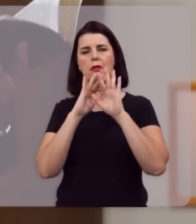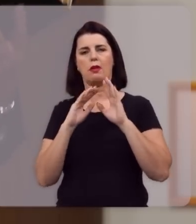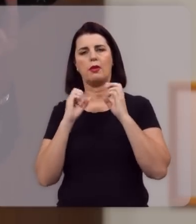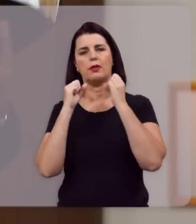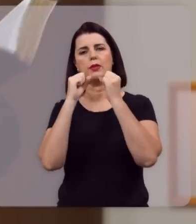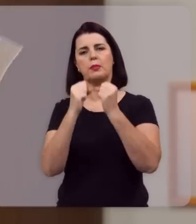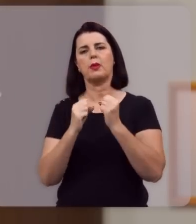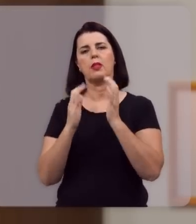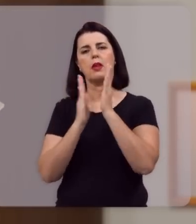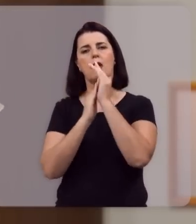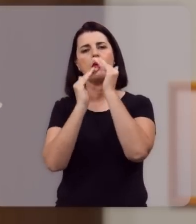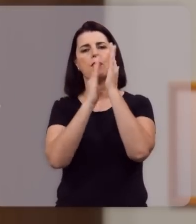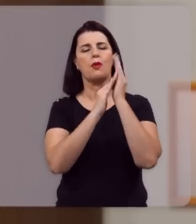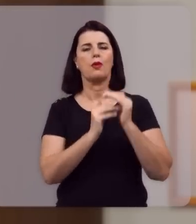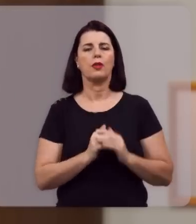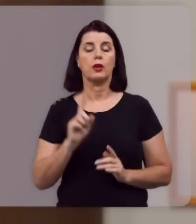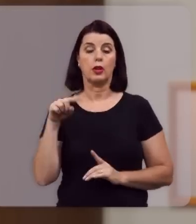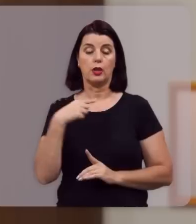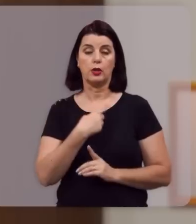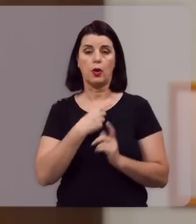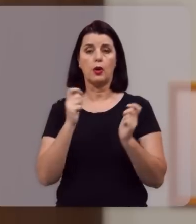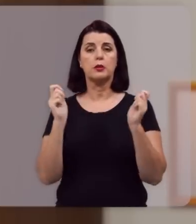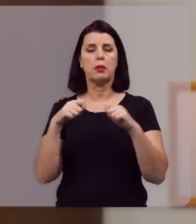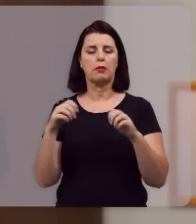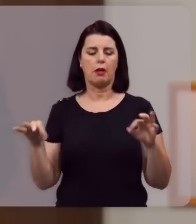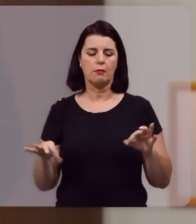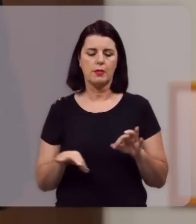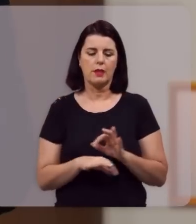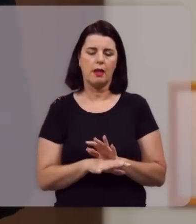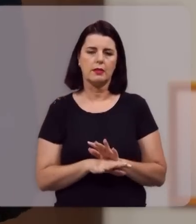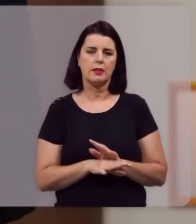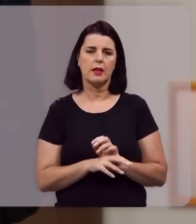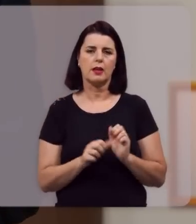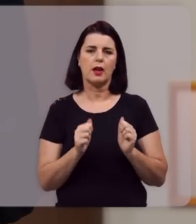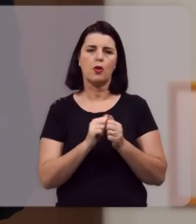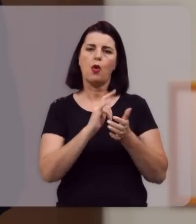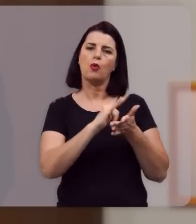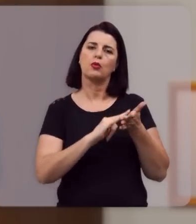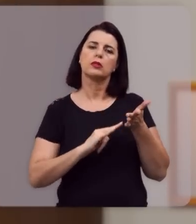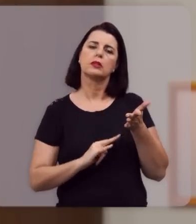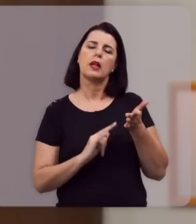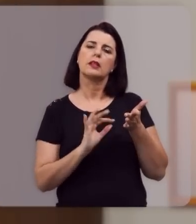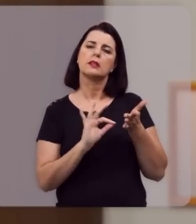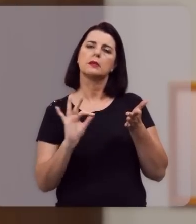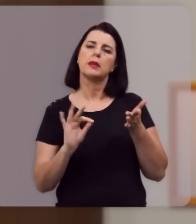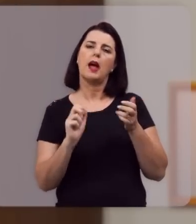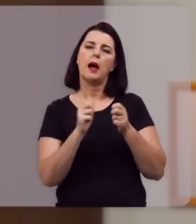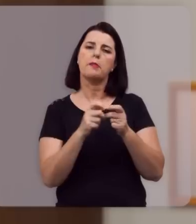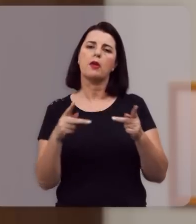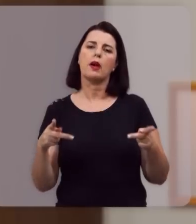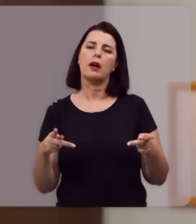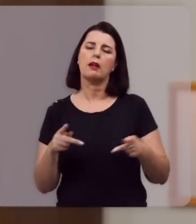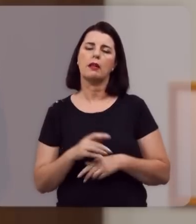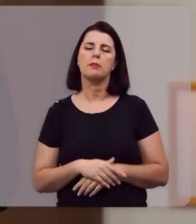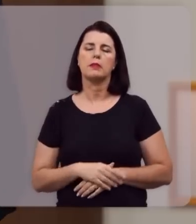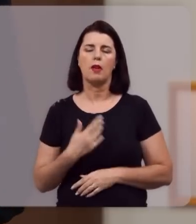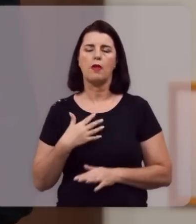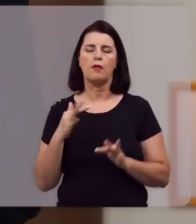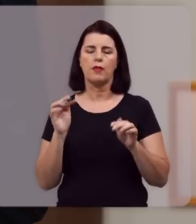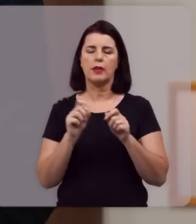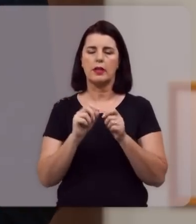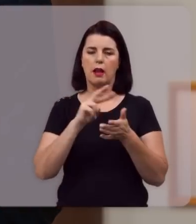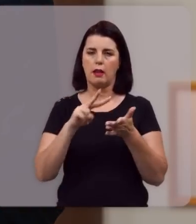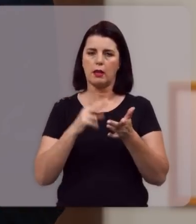glória e todo o louvor. E nós poderíamos encerrar com aquele texto sublime de Apocalipse. Eu vou fazer